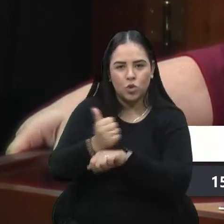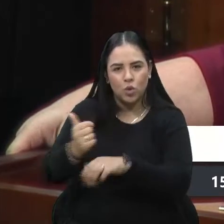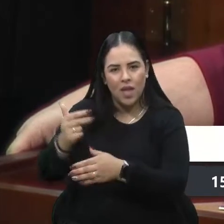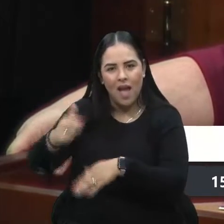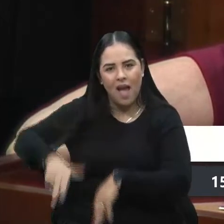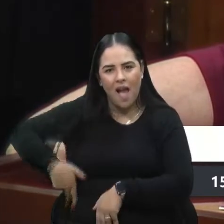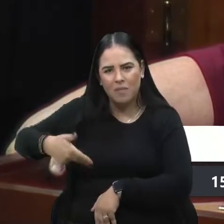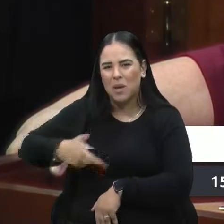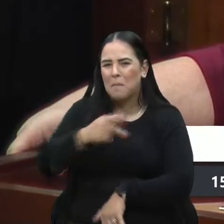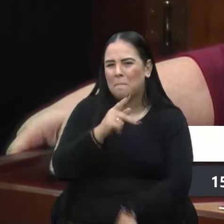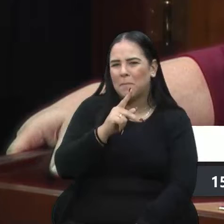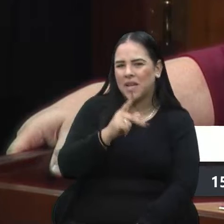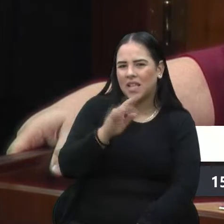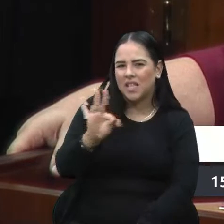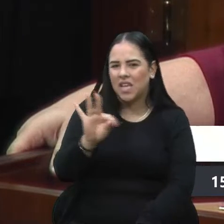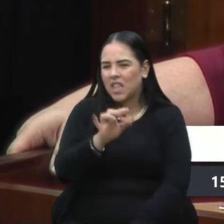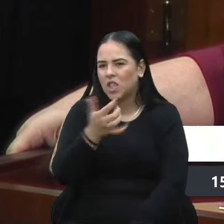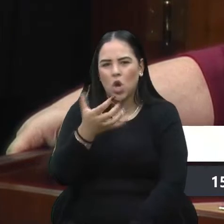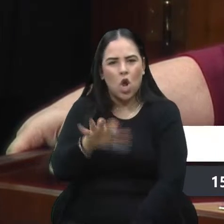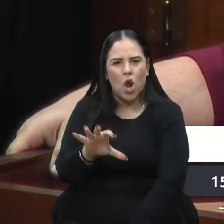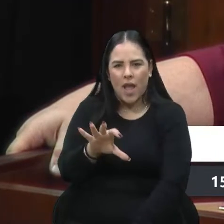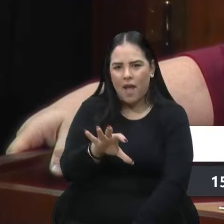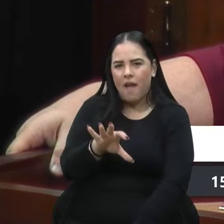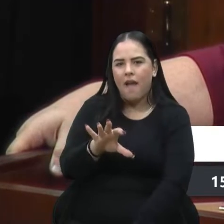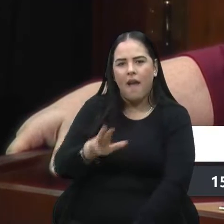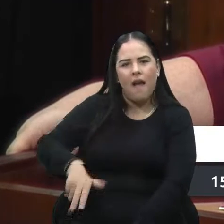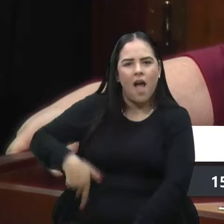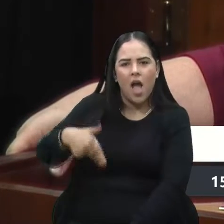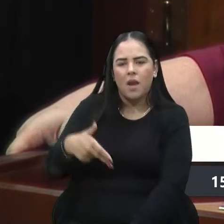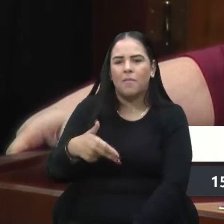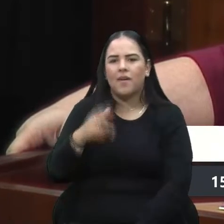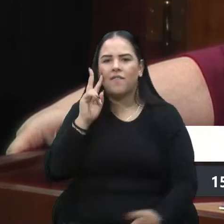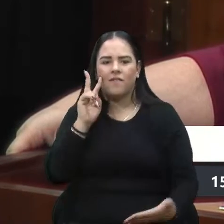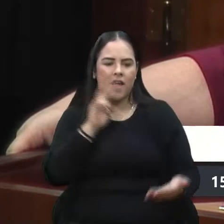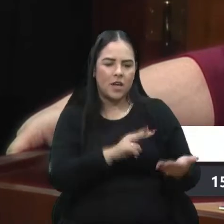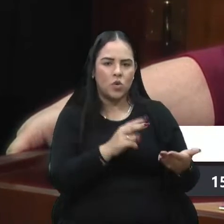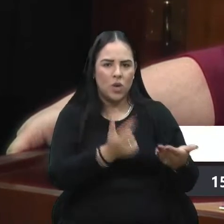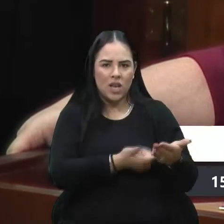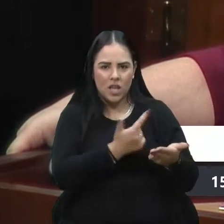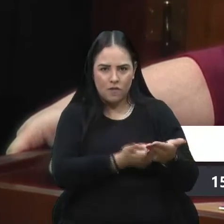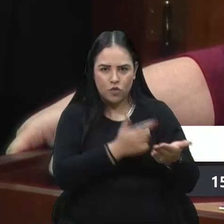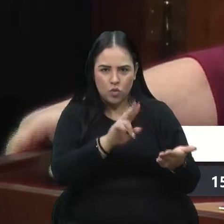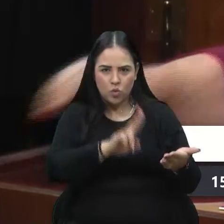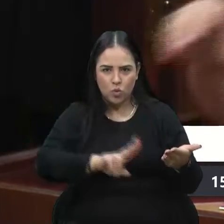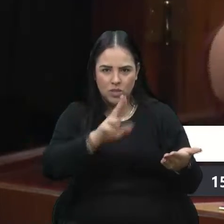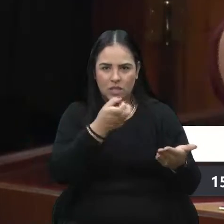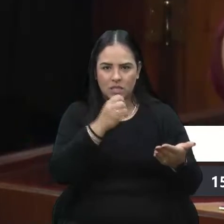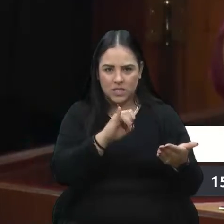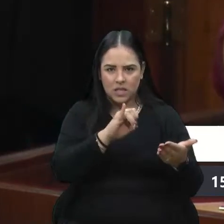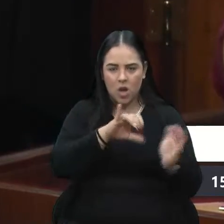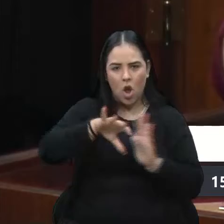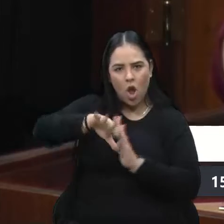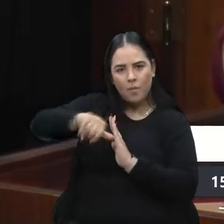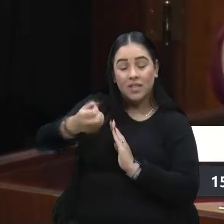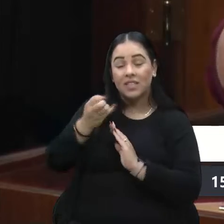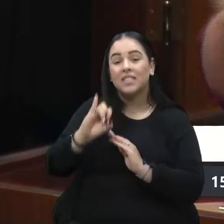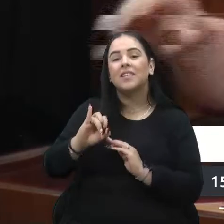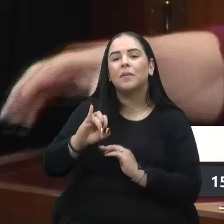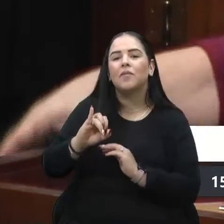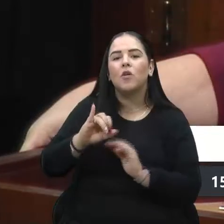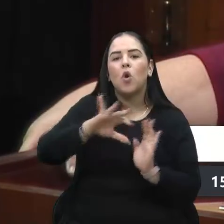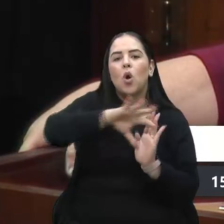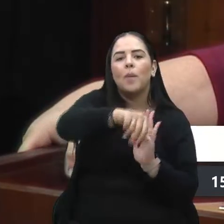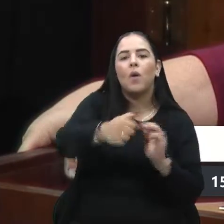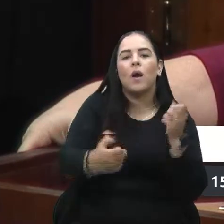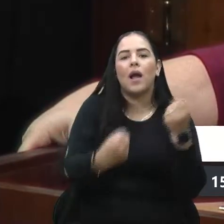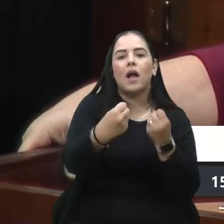e Peço a tudo palavra. mais, que não gosta de se defender, que vai com o livro quando ele é assaltado, quando o cara vai roubar, o bandido, o marginal vai roubar o